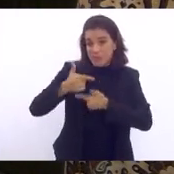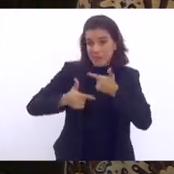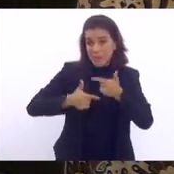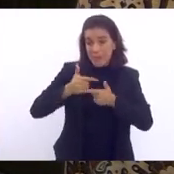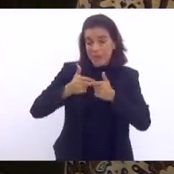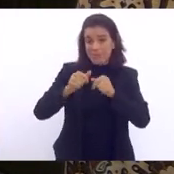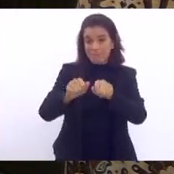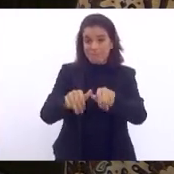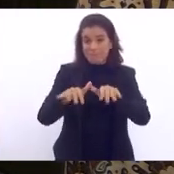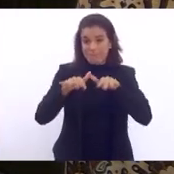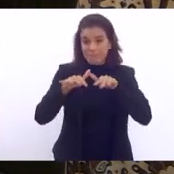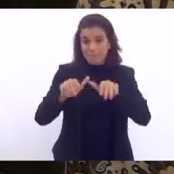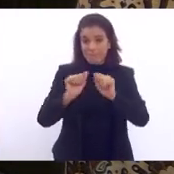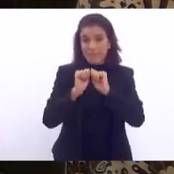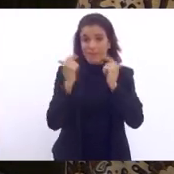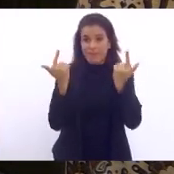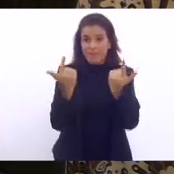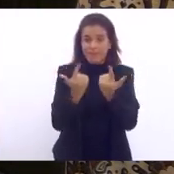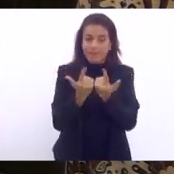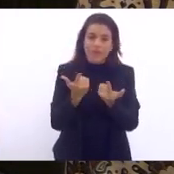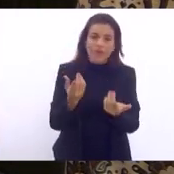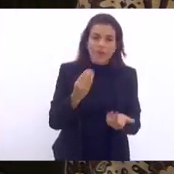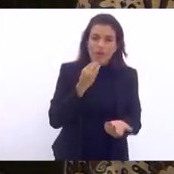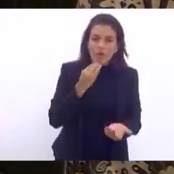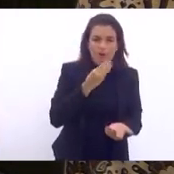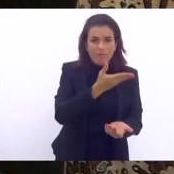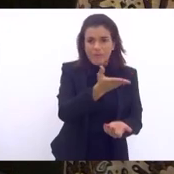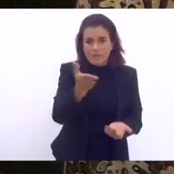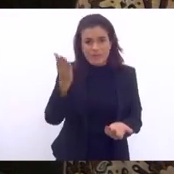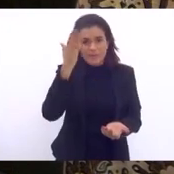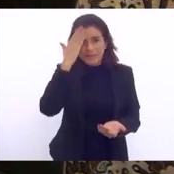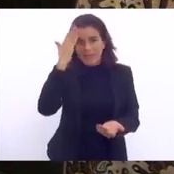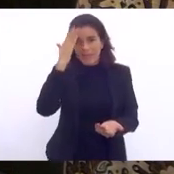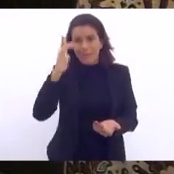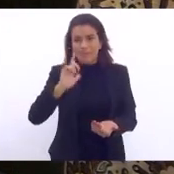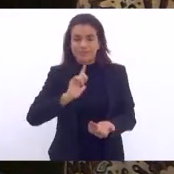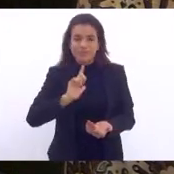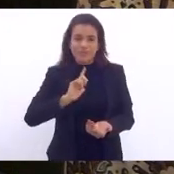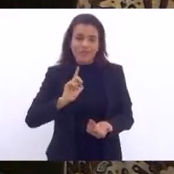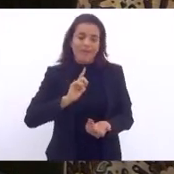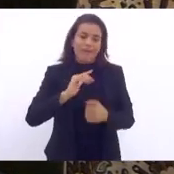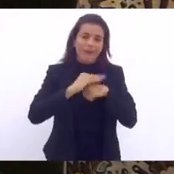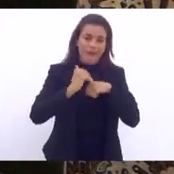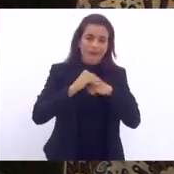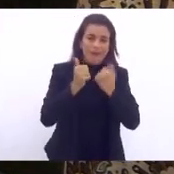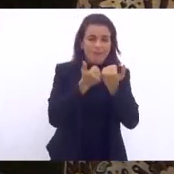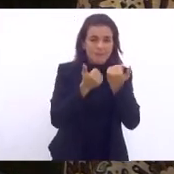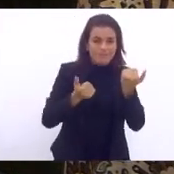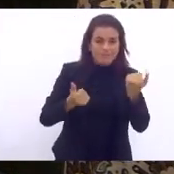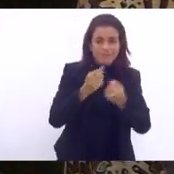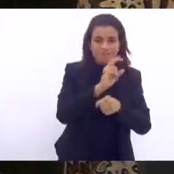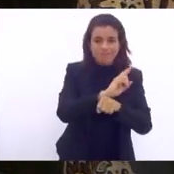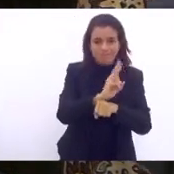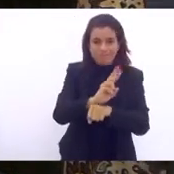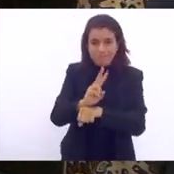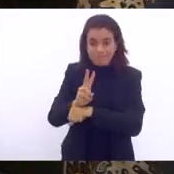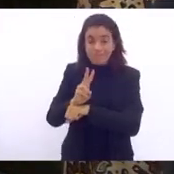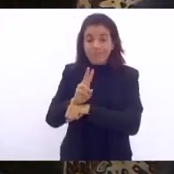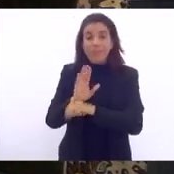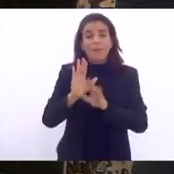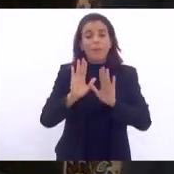Enfim, todos sabem o carinho que nós temos pelas assessorias, pela segurança, por todos eles. Mas tem um grupo aqui